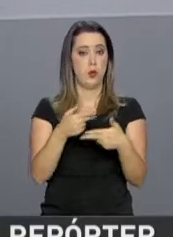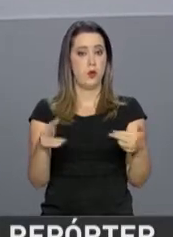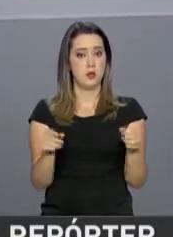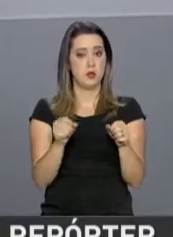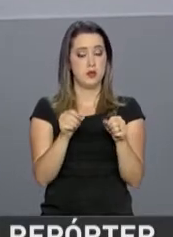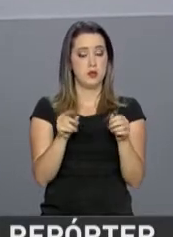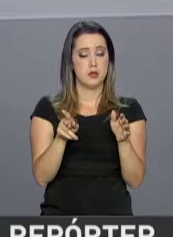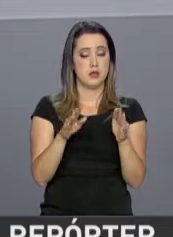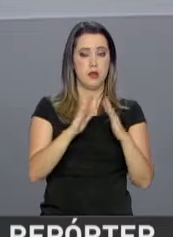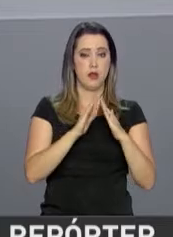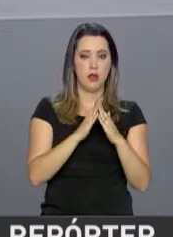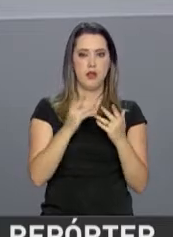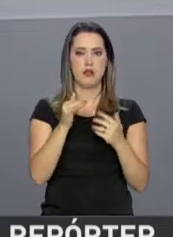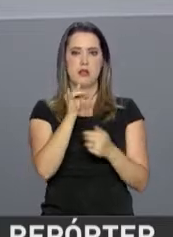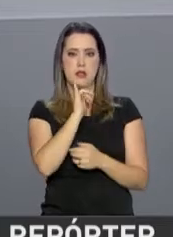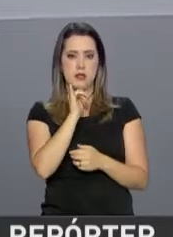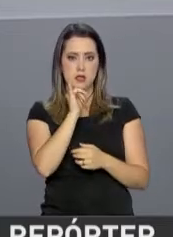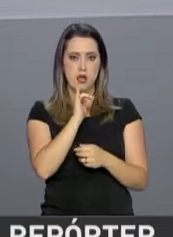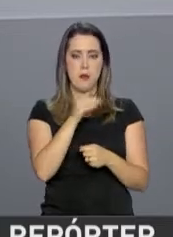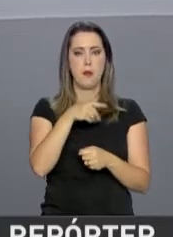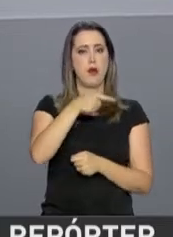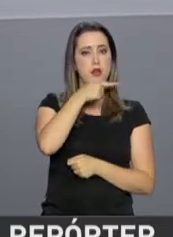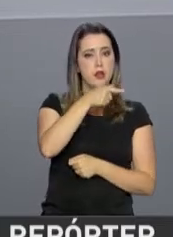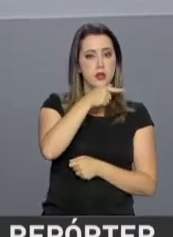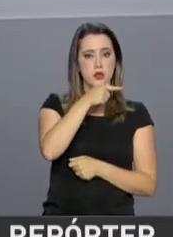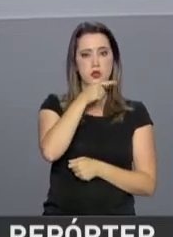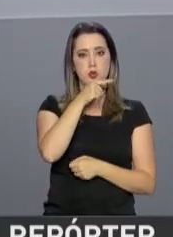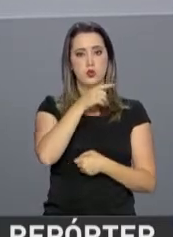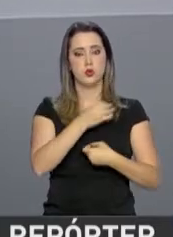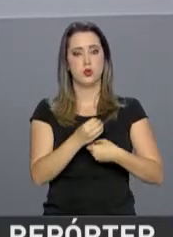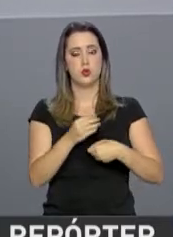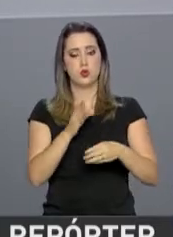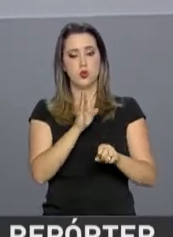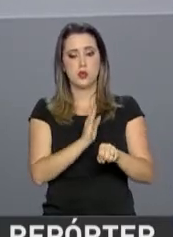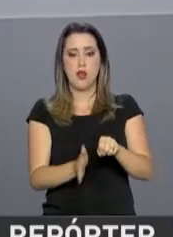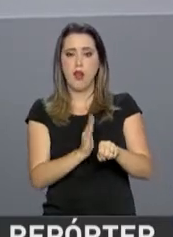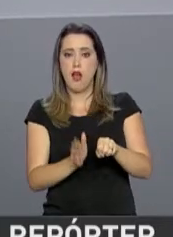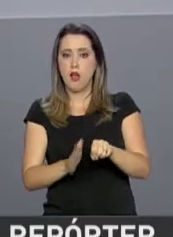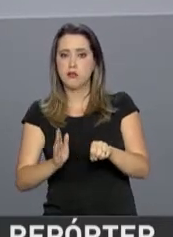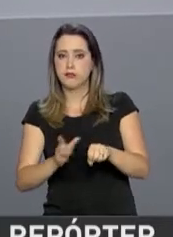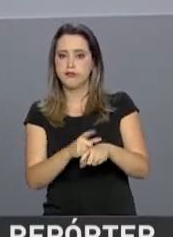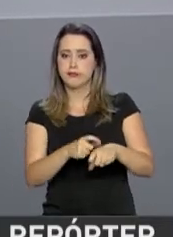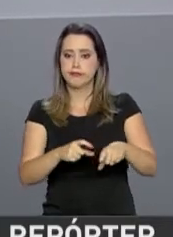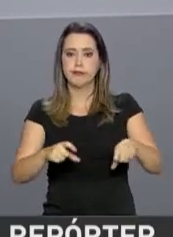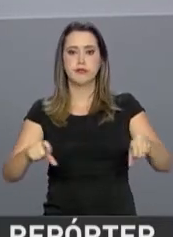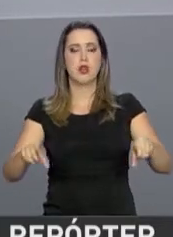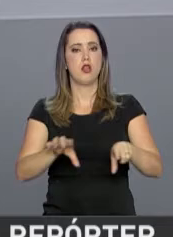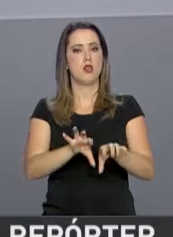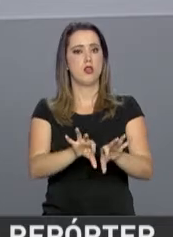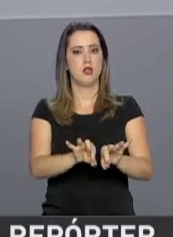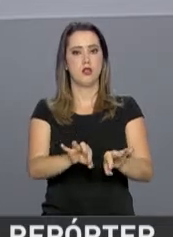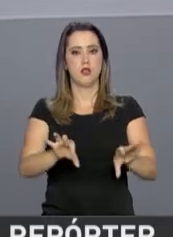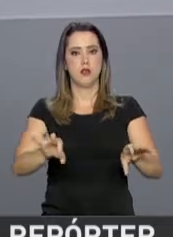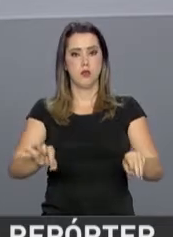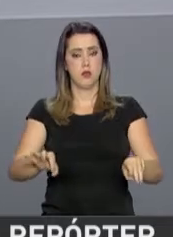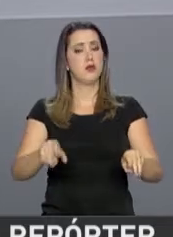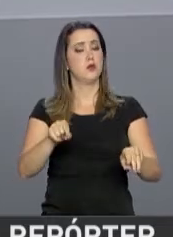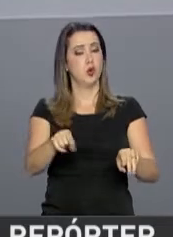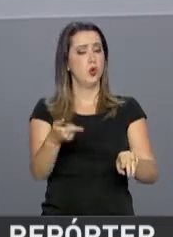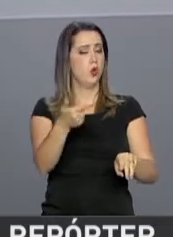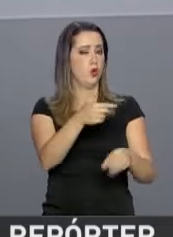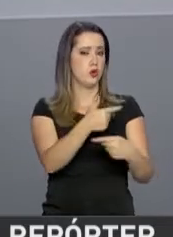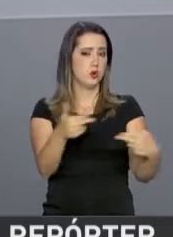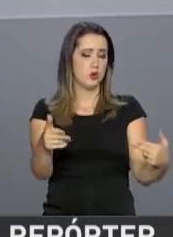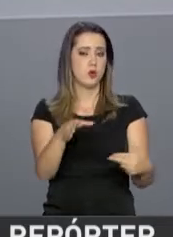artesanais como queijos salames linguiça e outras delícias de origem animal esses produtos agora devem chegar com mais facilidade